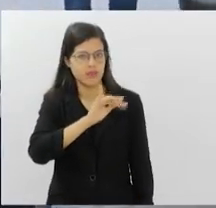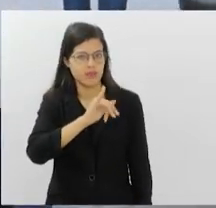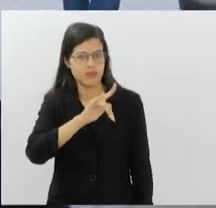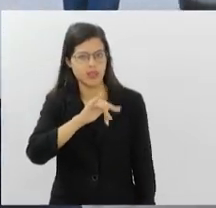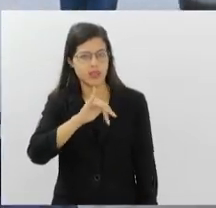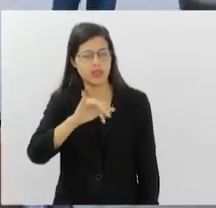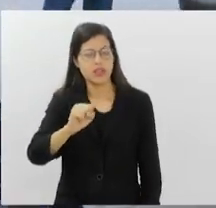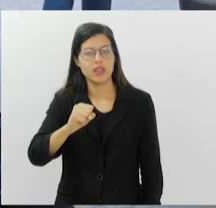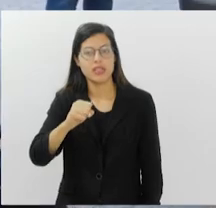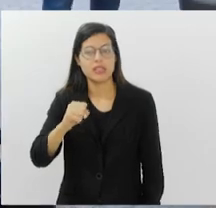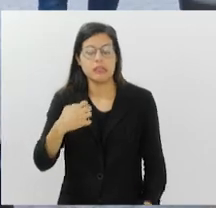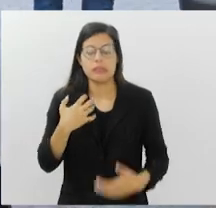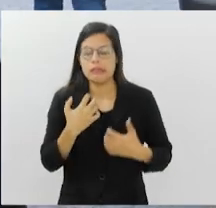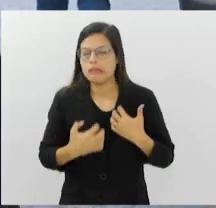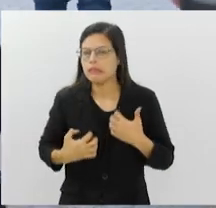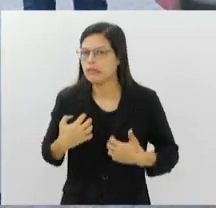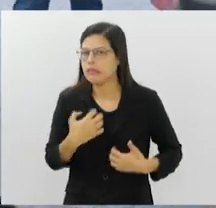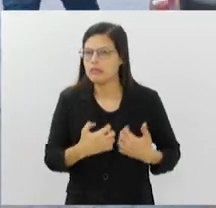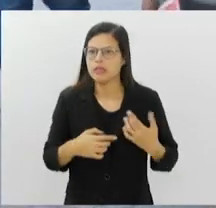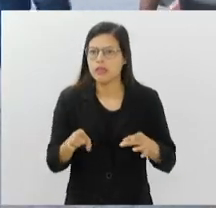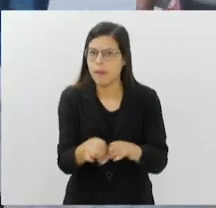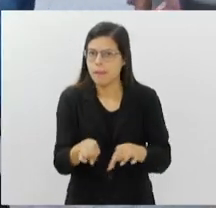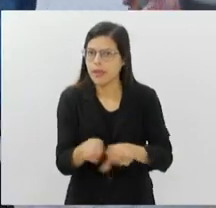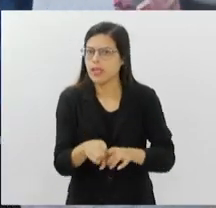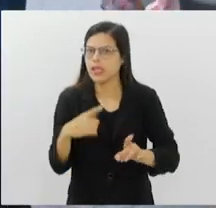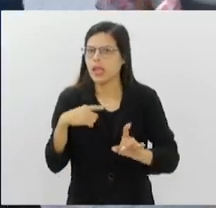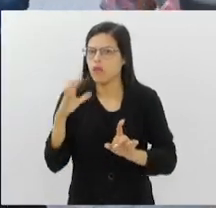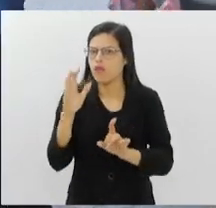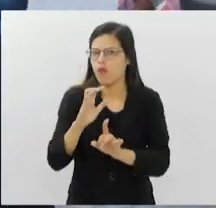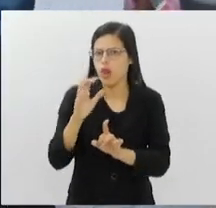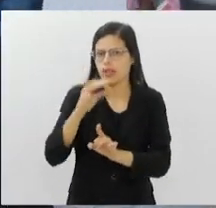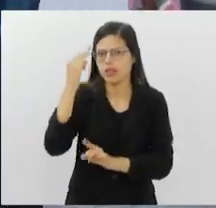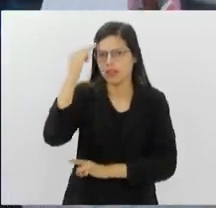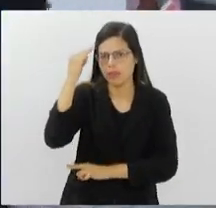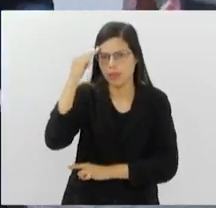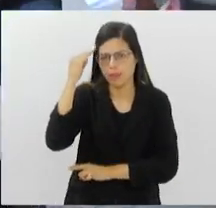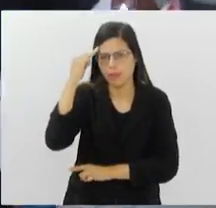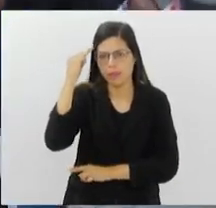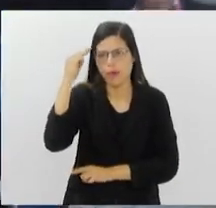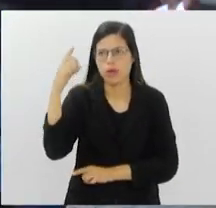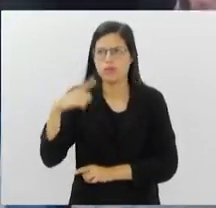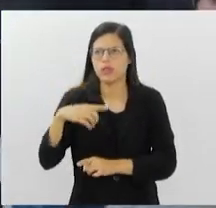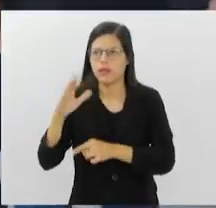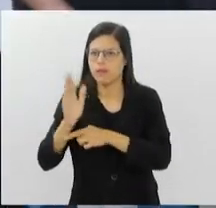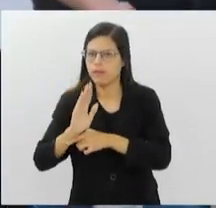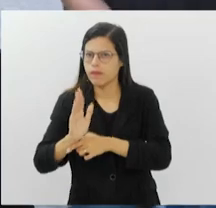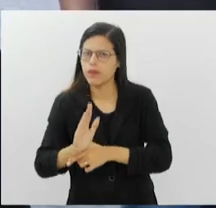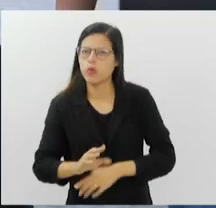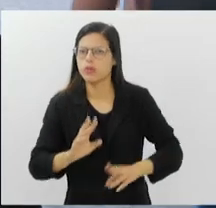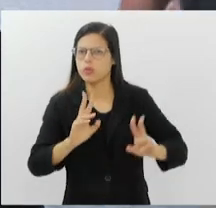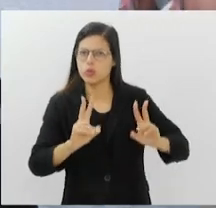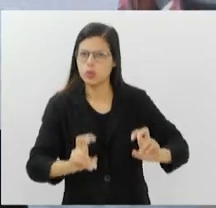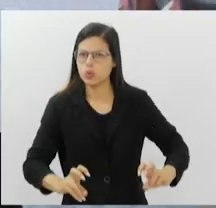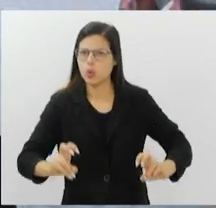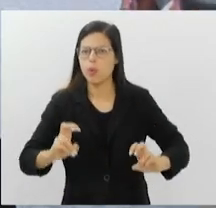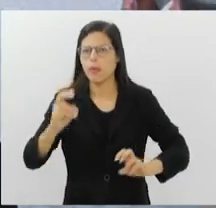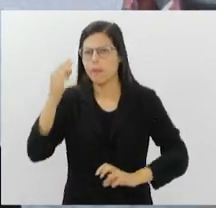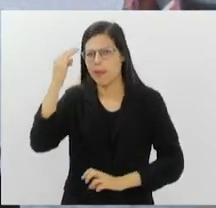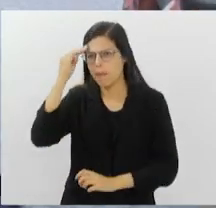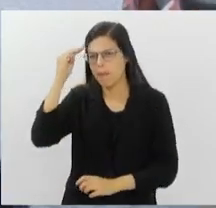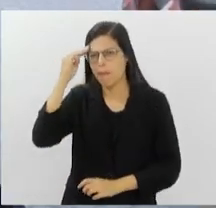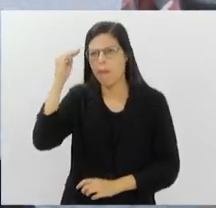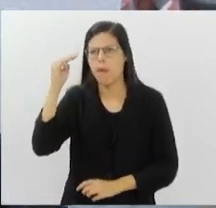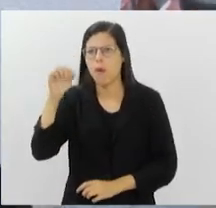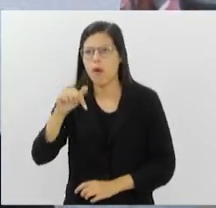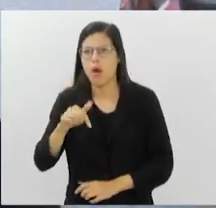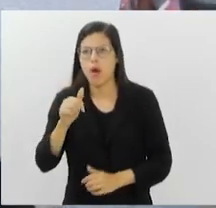tem vários e vários filmes sobre sífilis, sobre memória. O jogador de